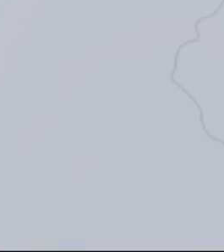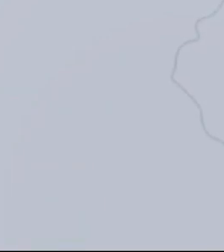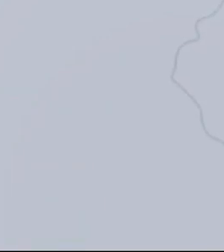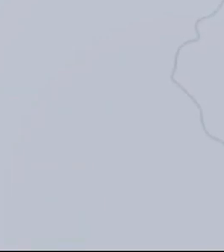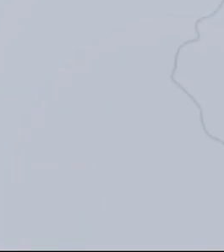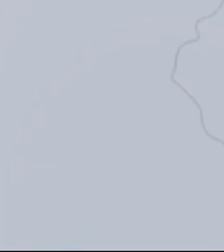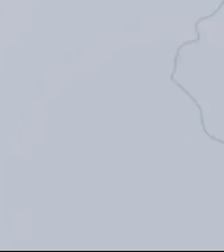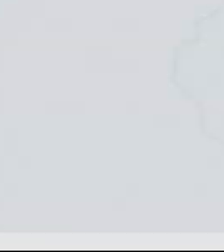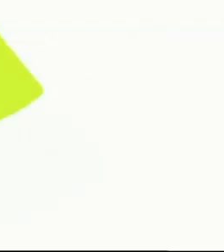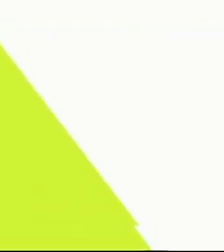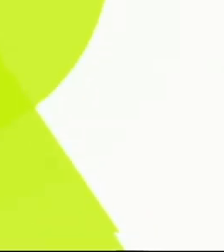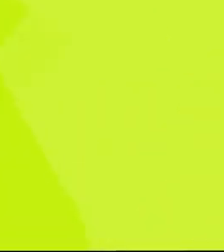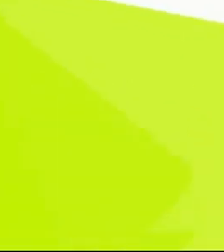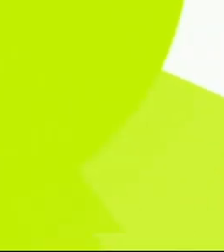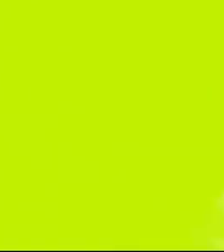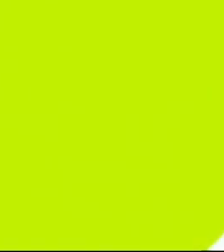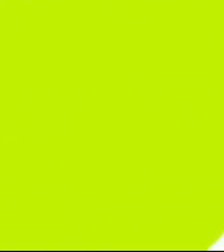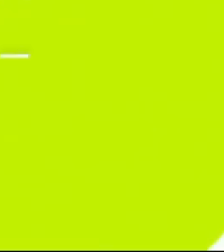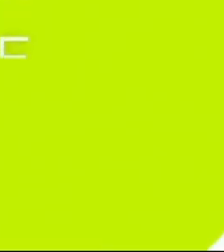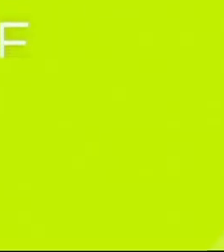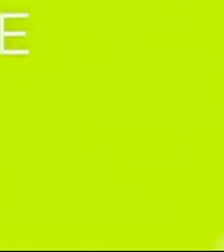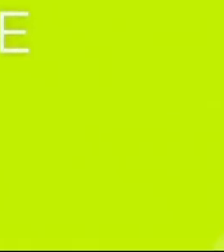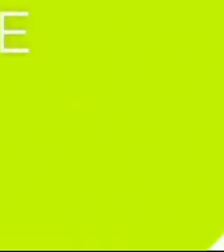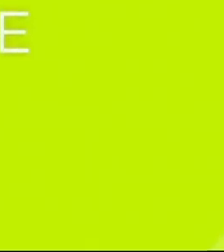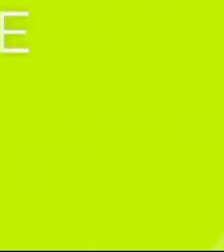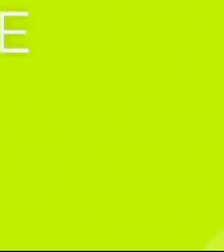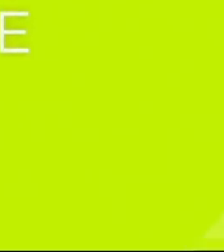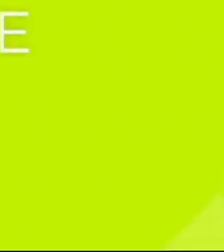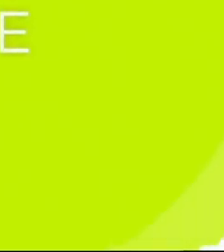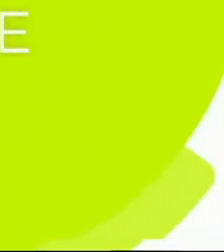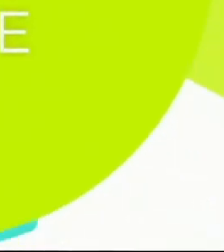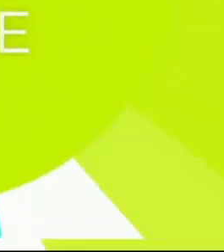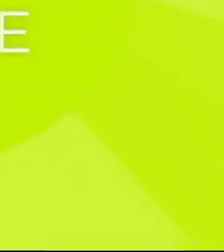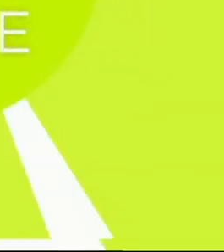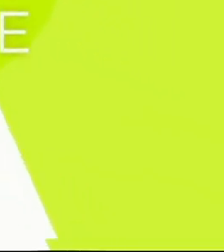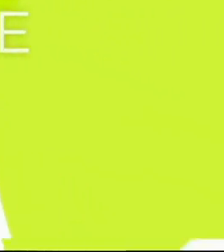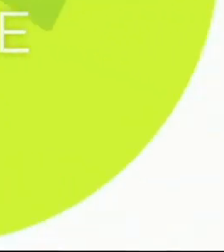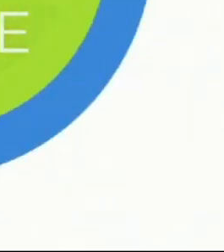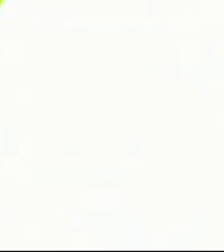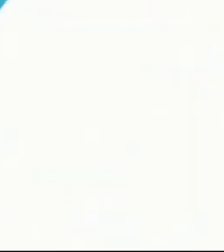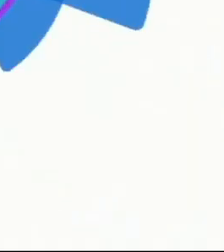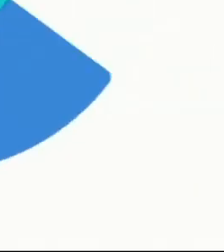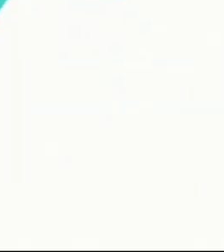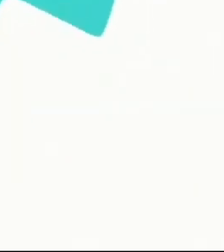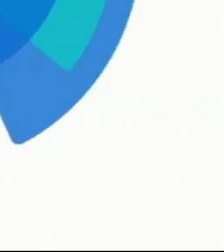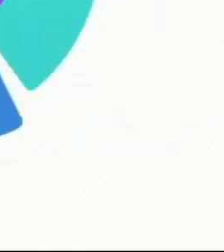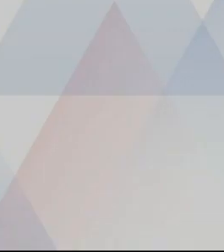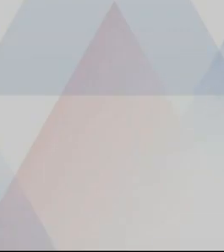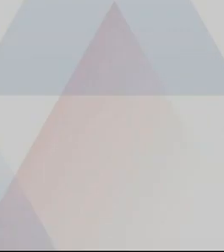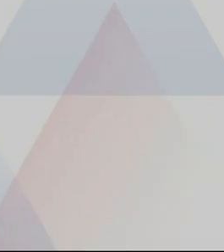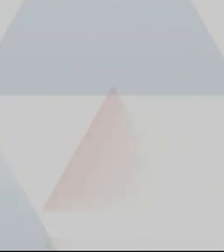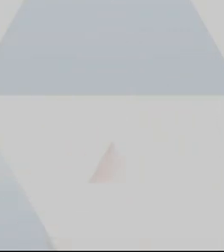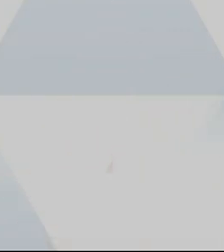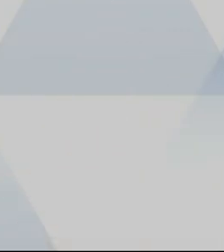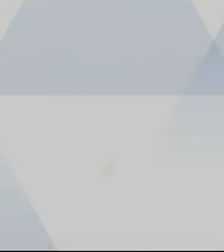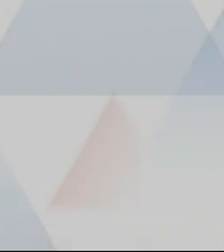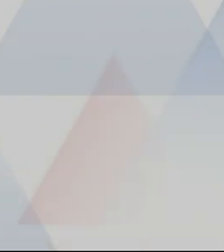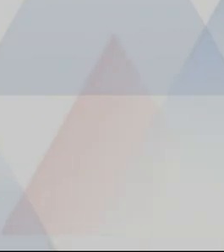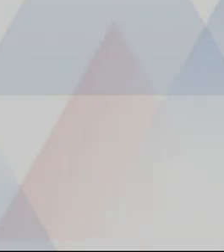dois universos de tv um canal de educação à distância nunca levou você tão longe